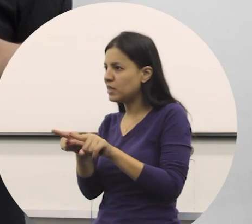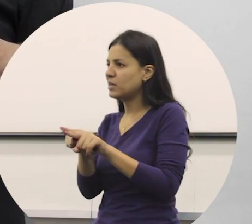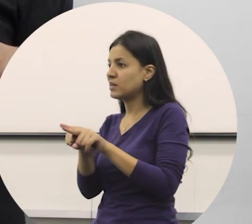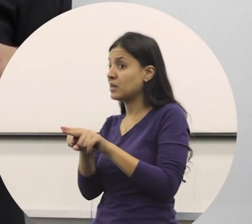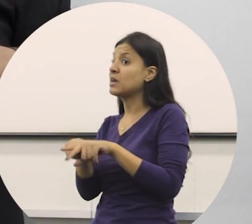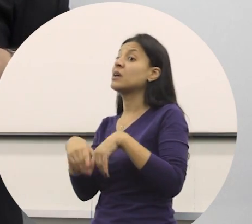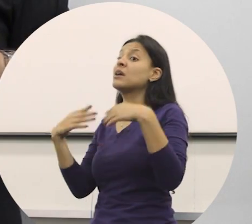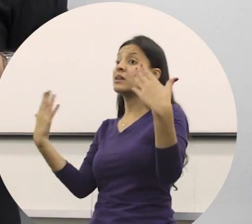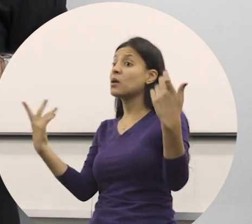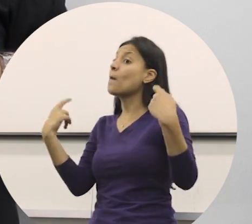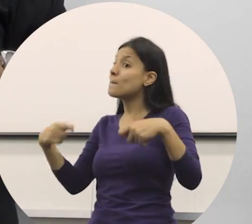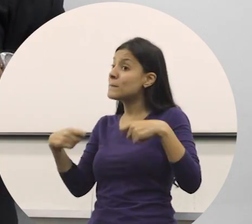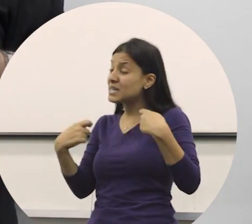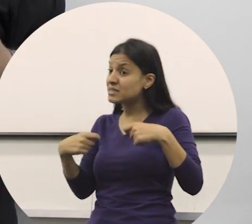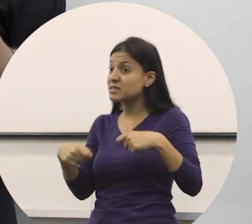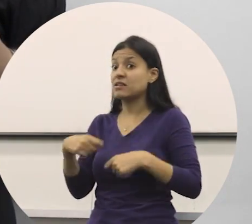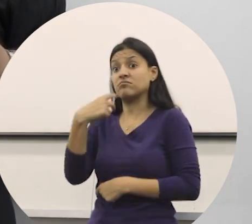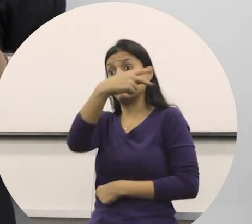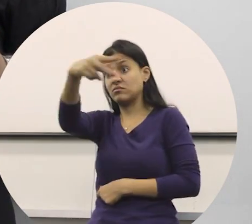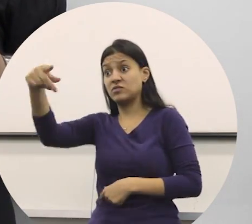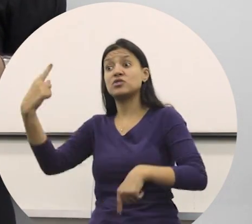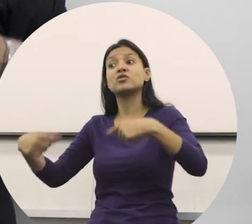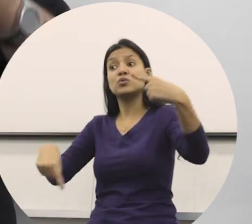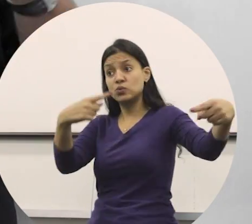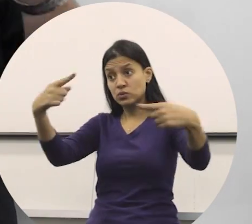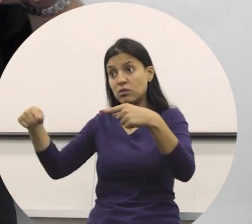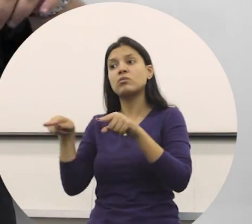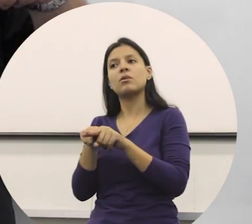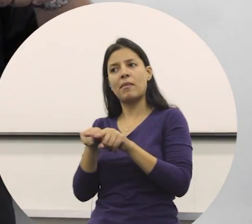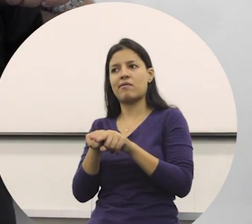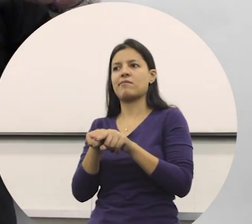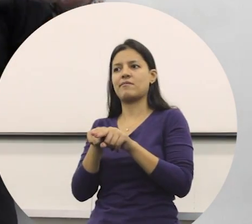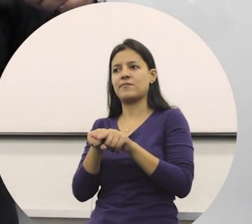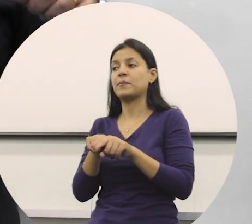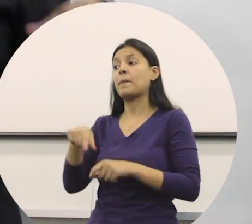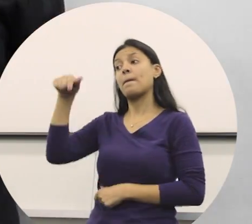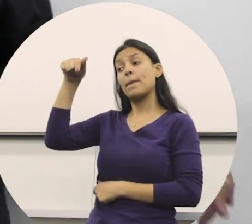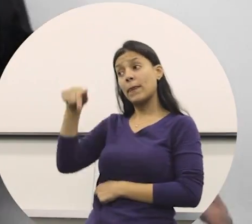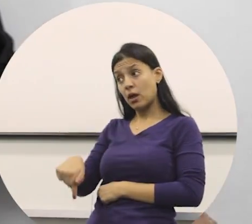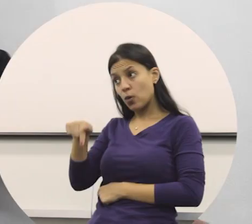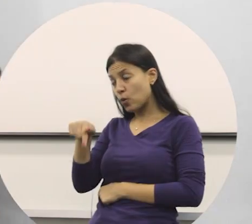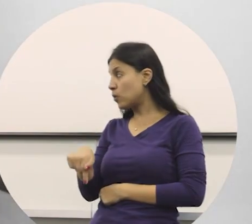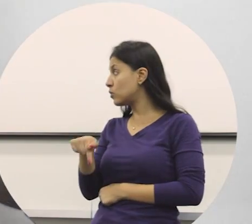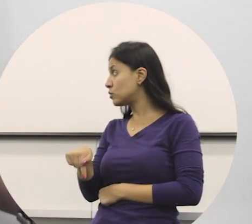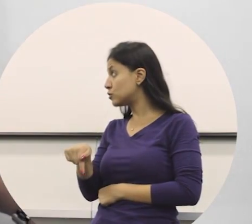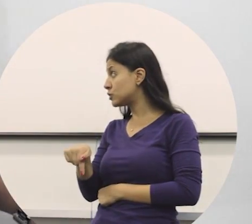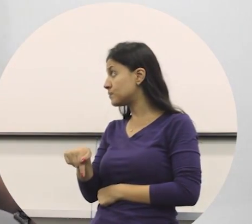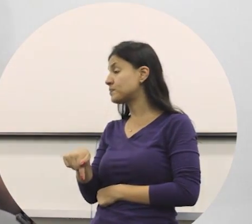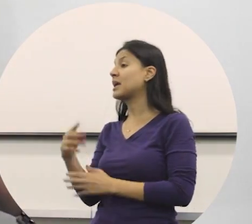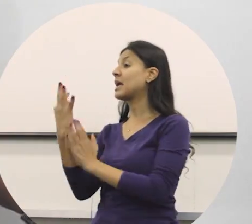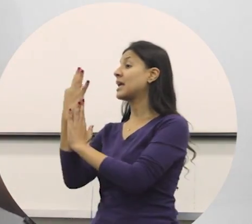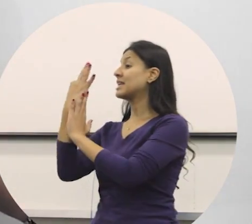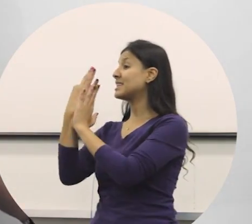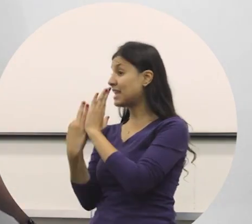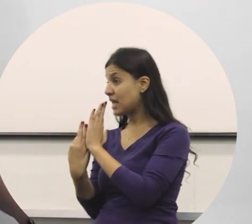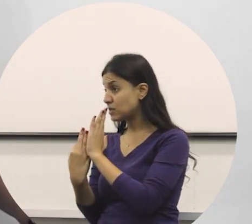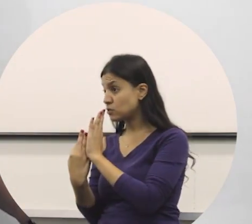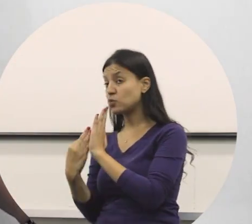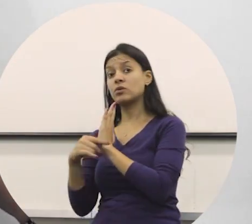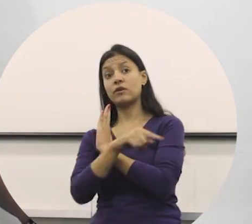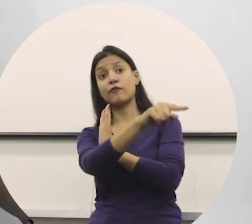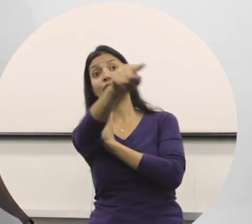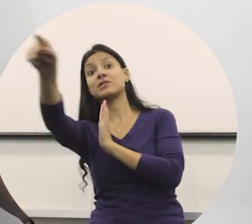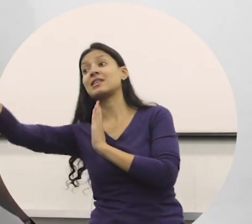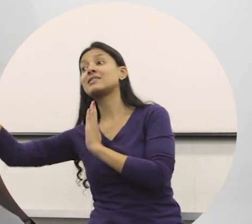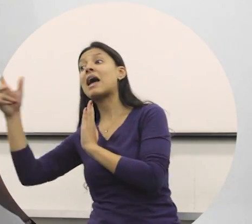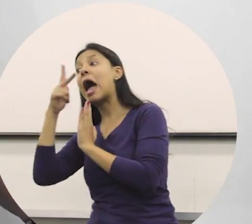Então isso tem que ser representativo de vocês, tá? Então hoje nós vamos discutir textos que vocês acham que